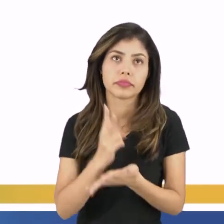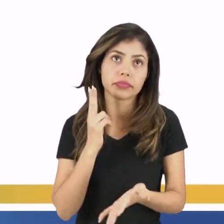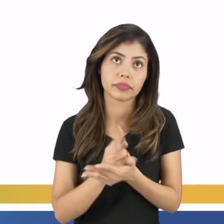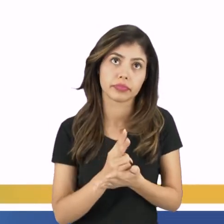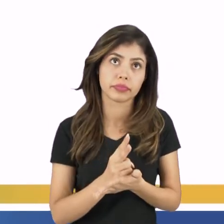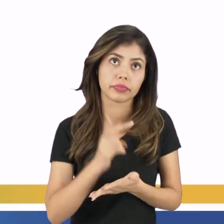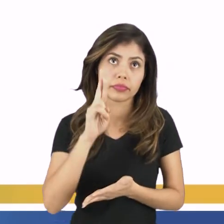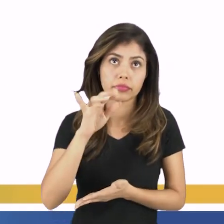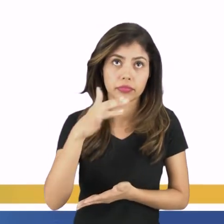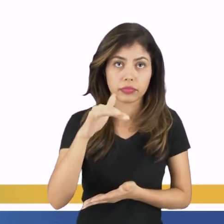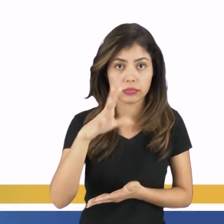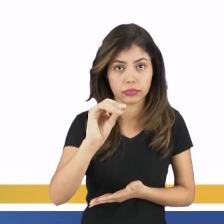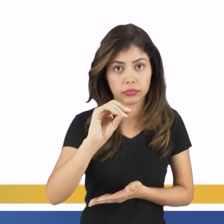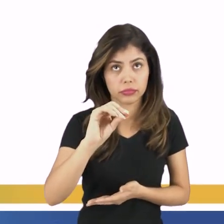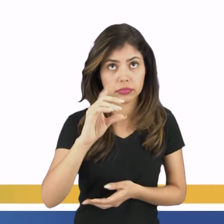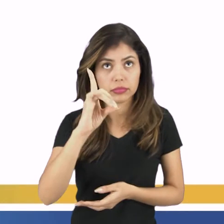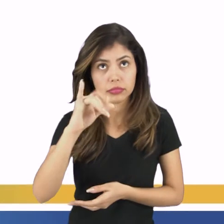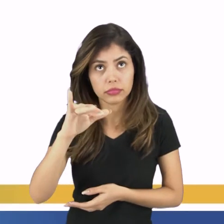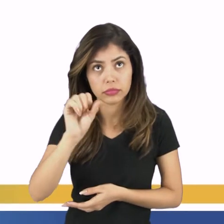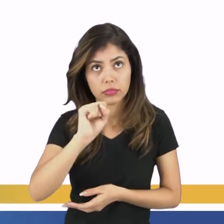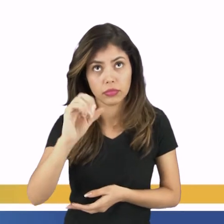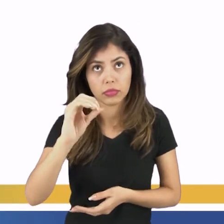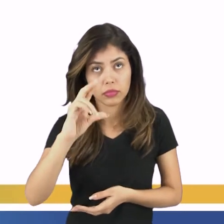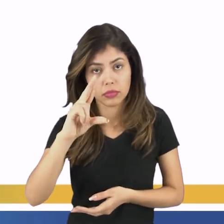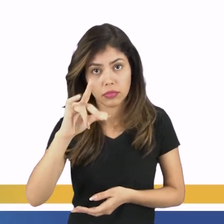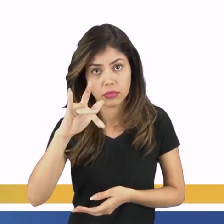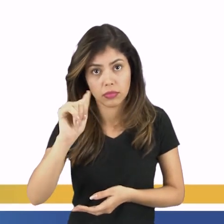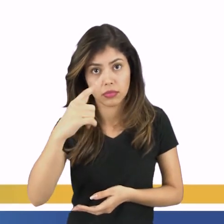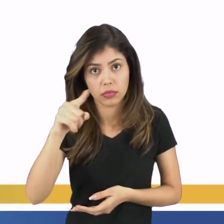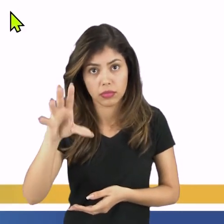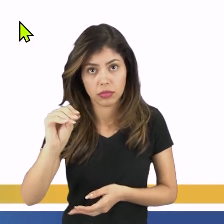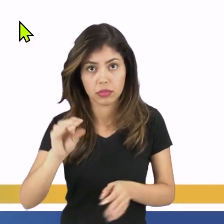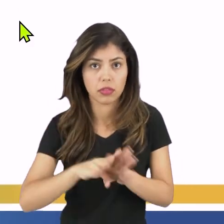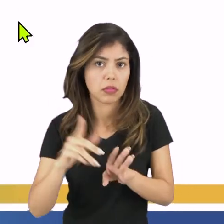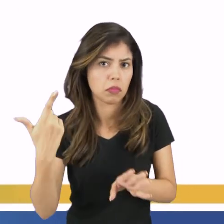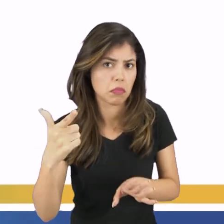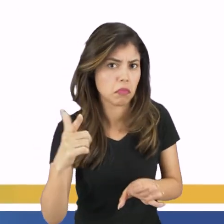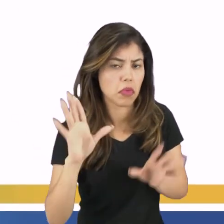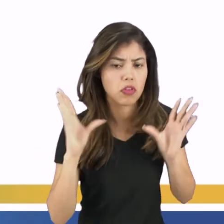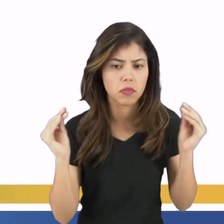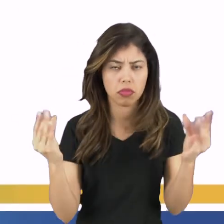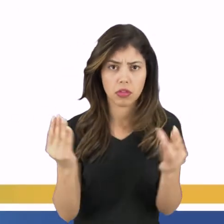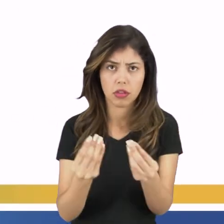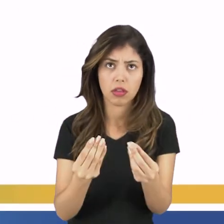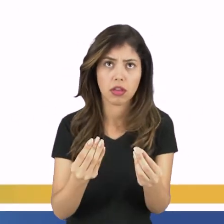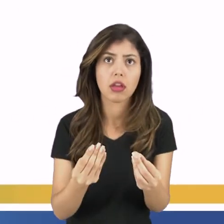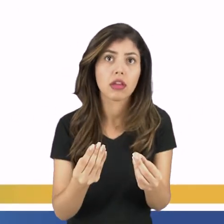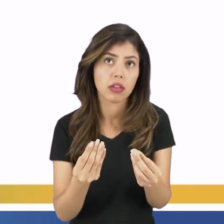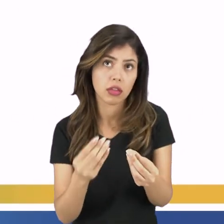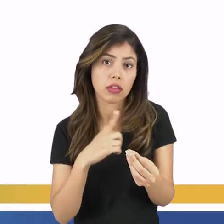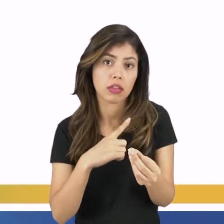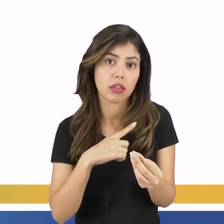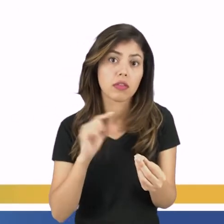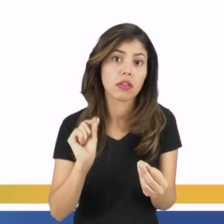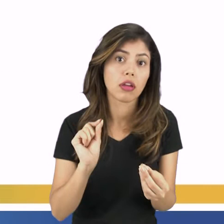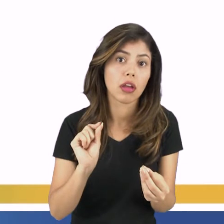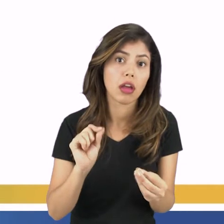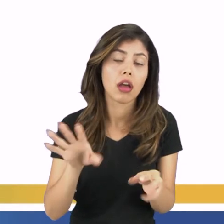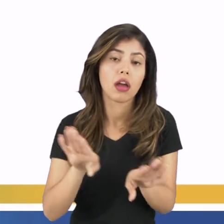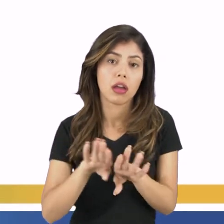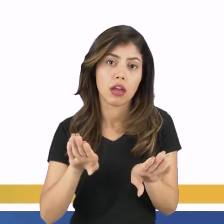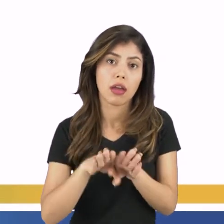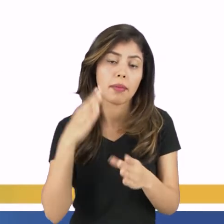uma reação de dissociação, a gente tem nessa substância íons cátions, que é aqueles íons que